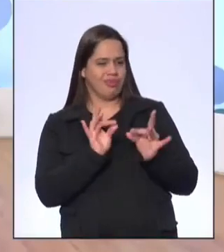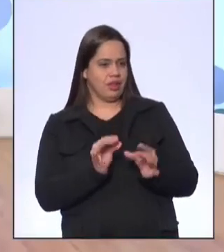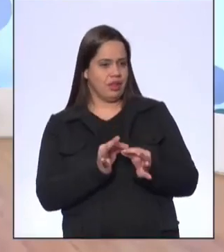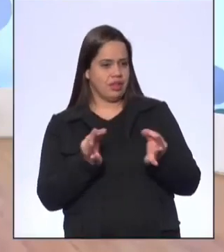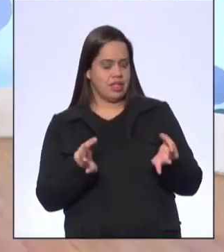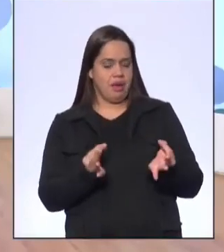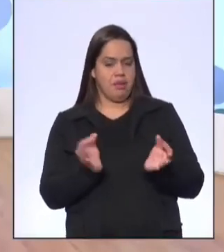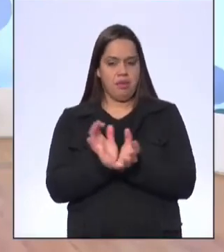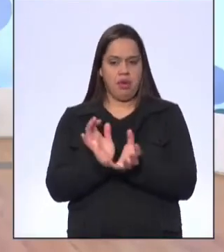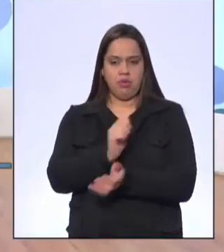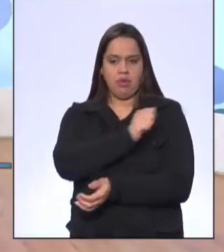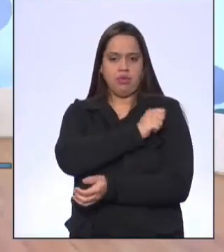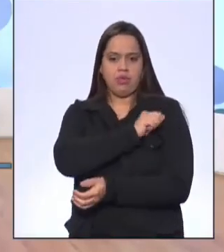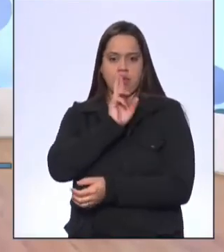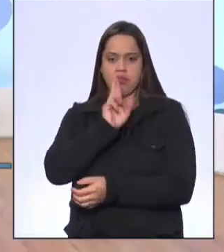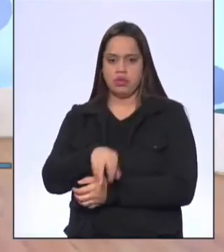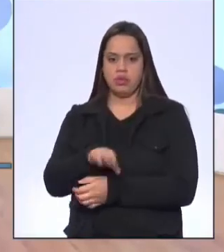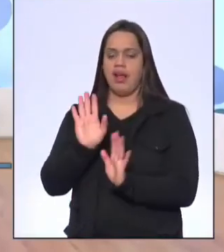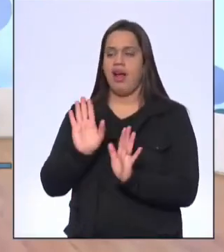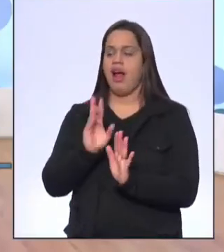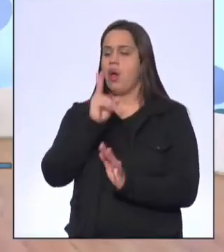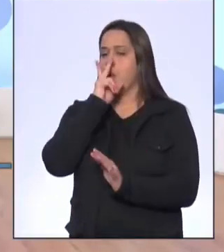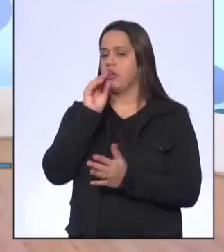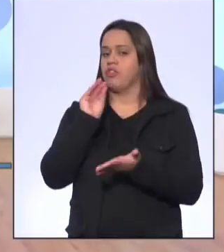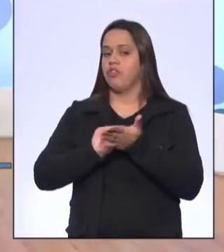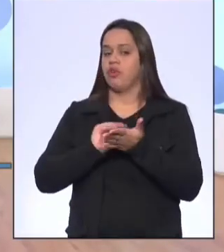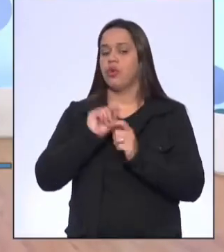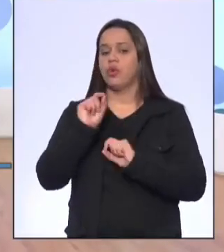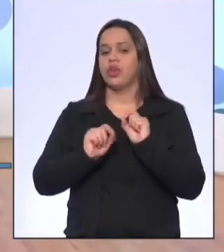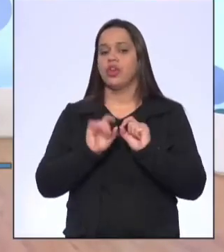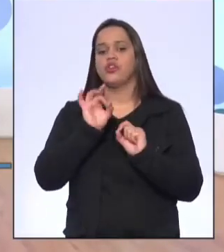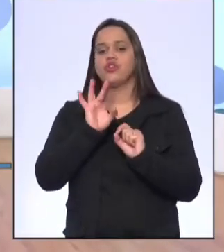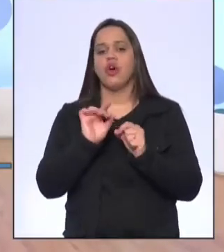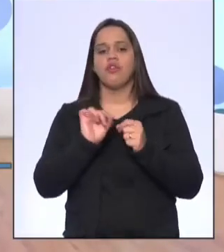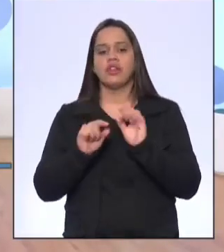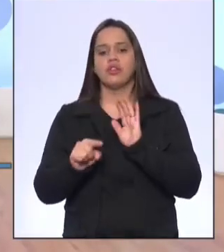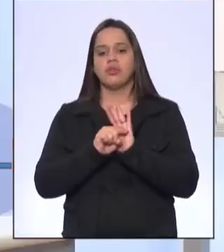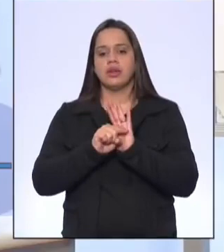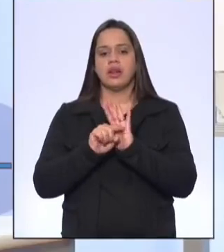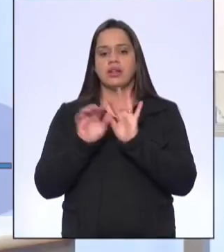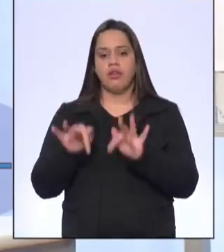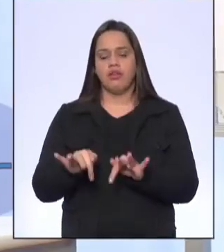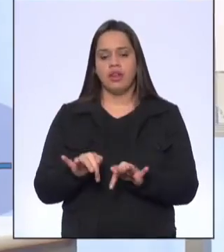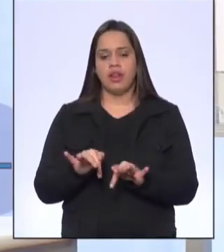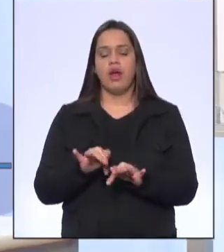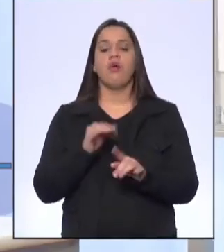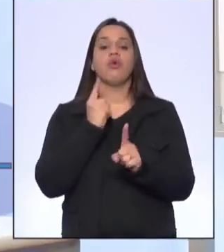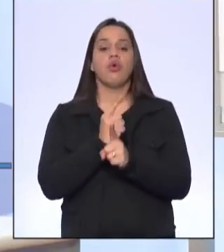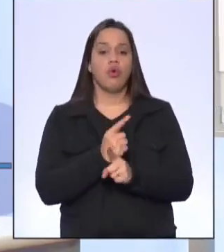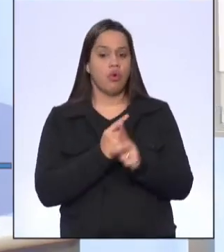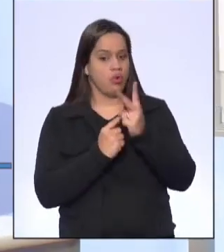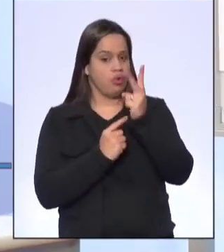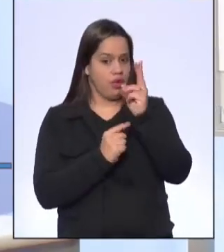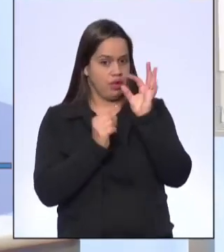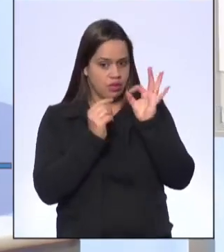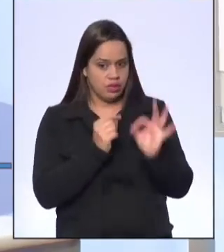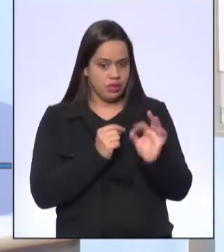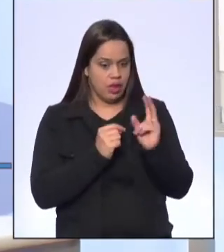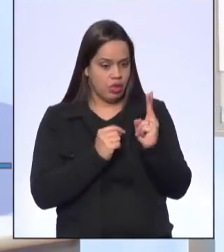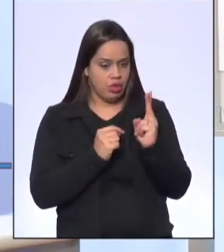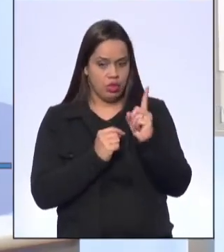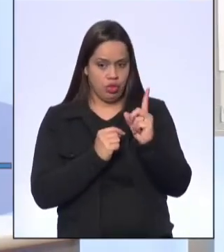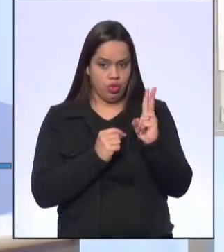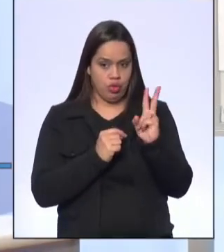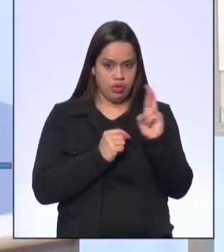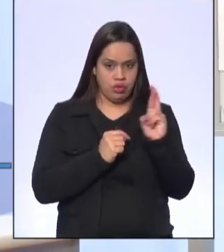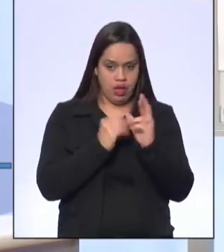eu acredito que tenha faltado ali para eles, né? Apenas fazer a subtração. Eles encontrarem o valor certo, que é os R$ 12